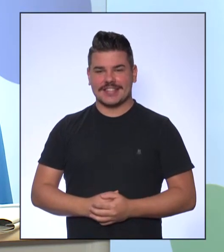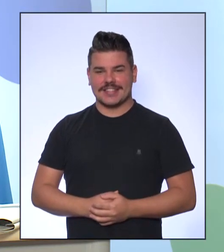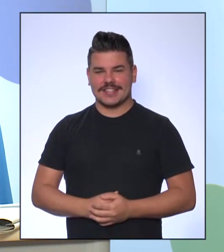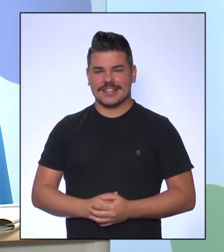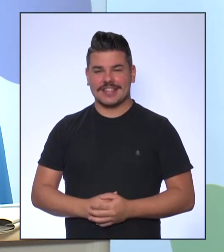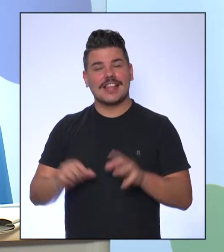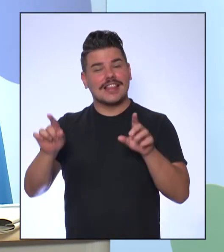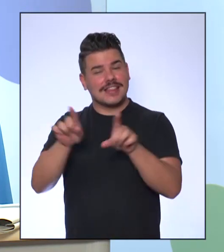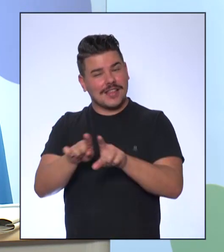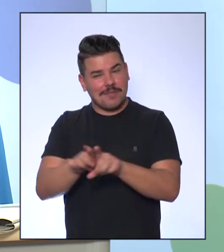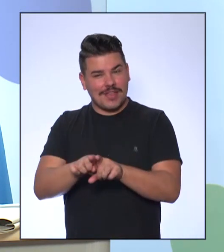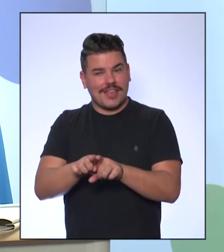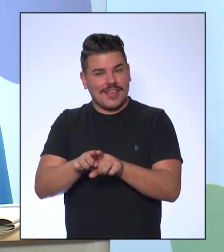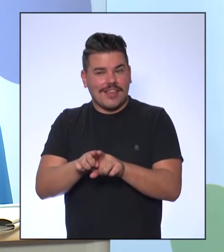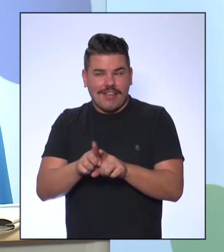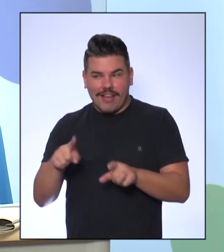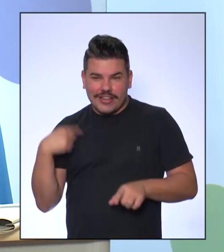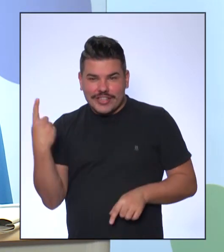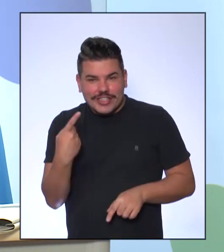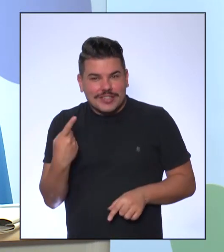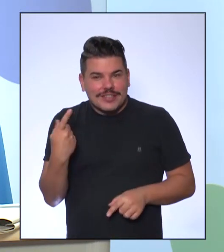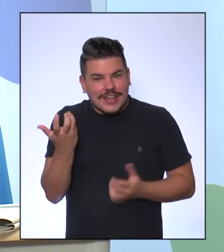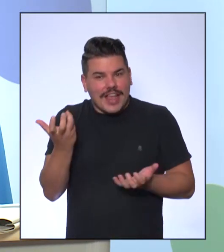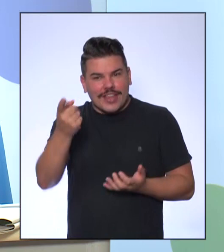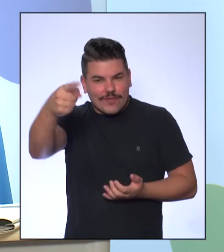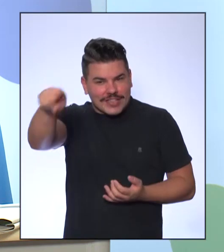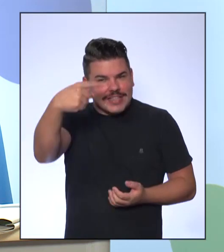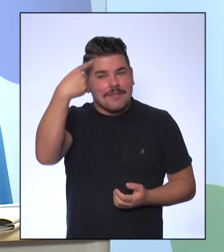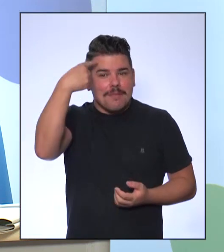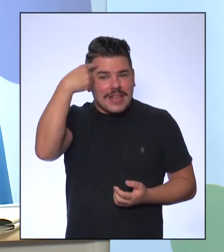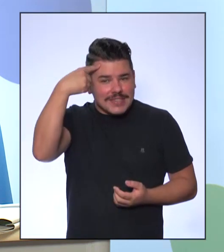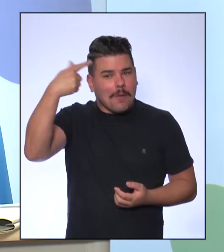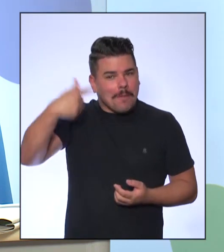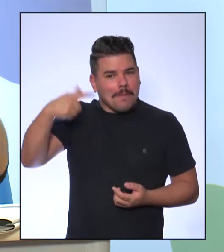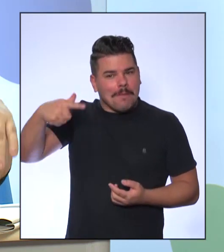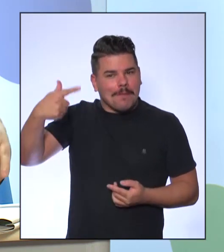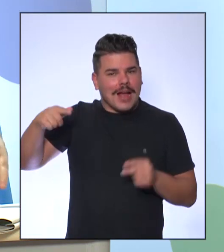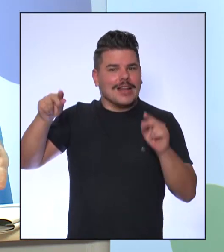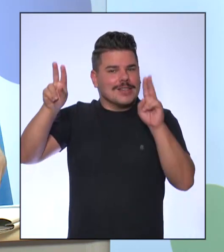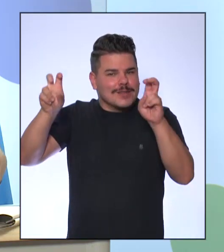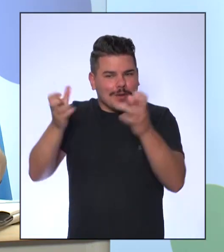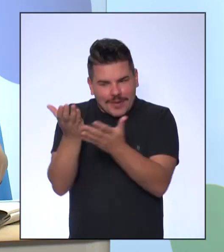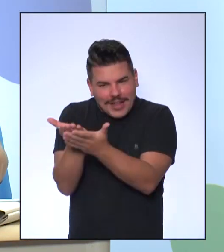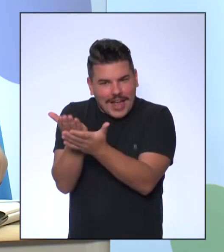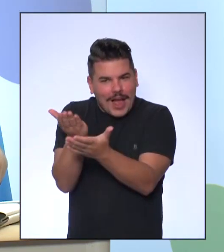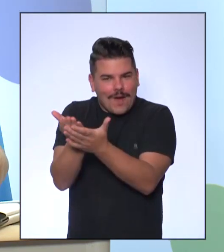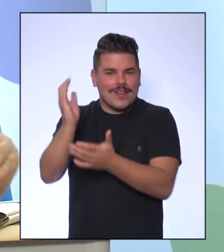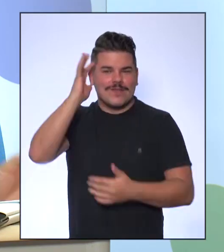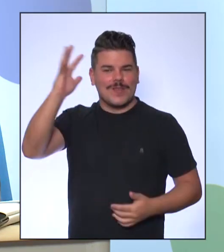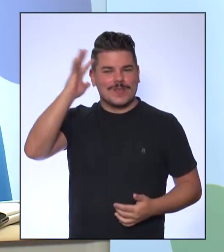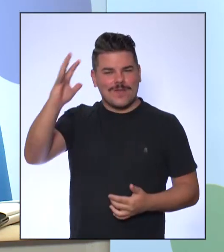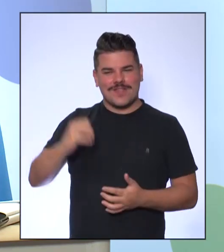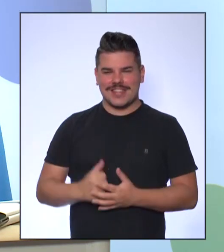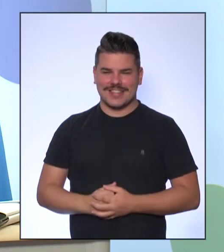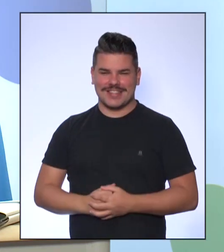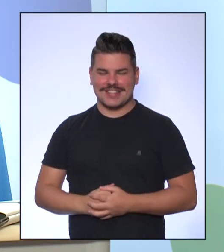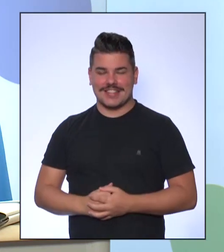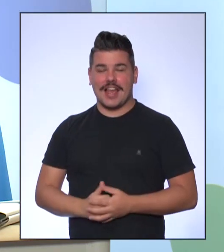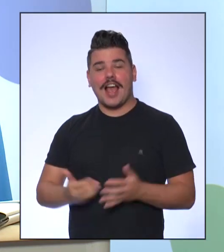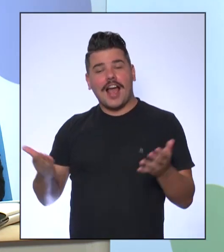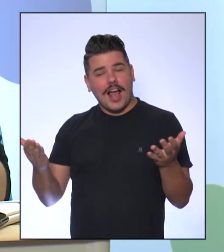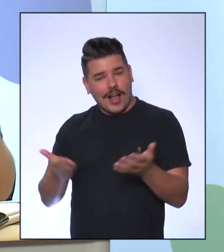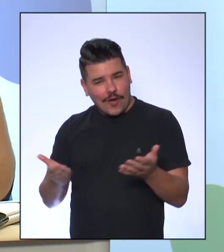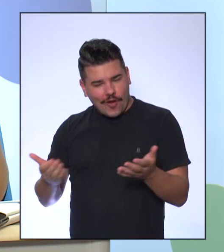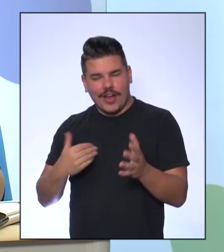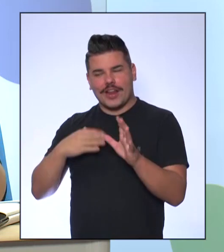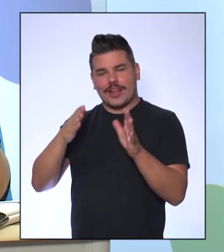Vamos tentar, né, pensar um pouco mais, né, sobre essas aulas. Agora vai ter uma parte que eu vou falar um pouco mais,